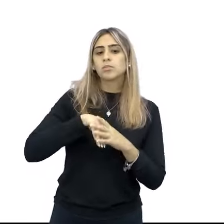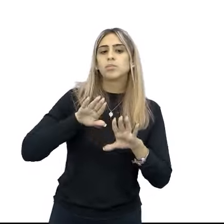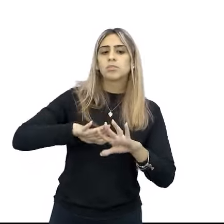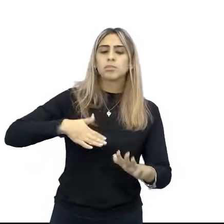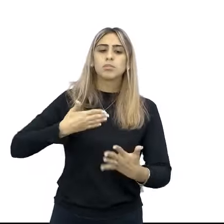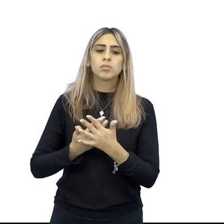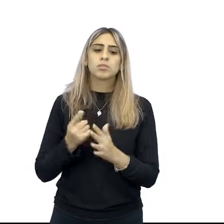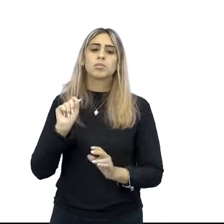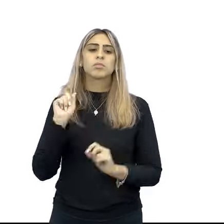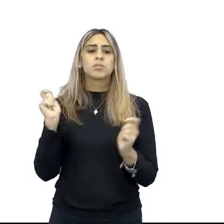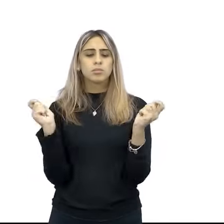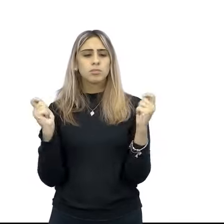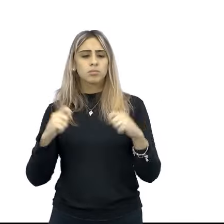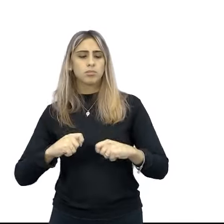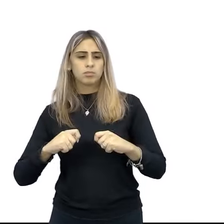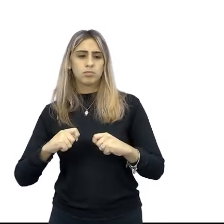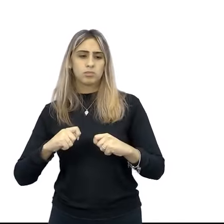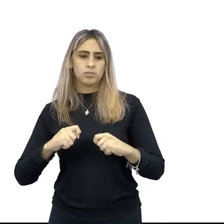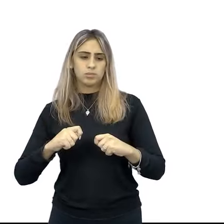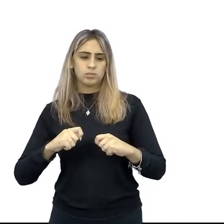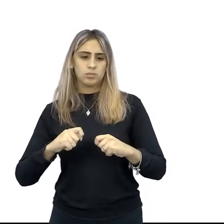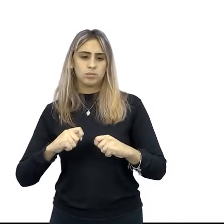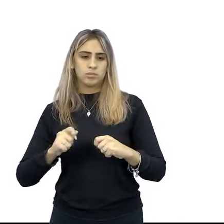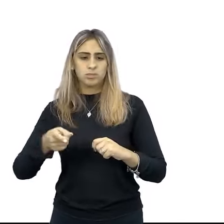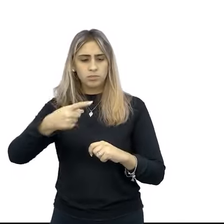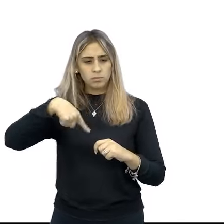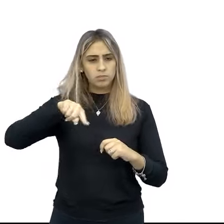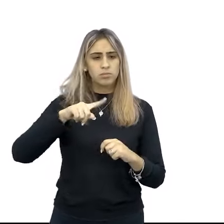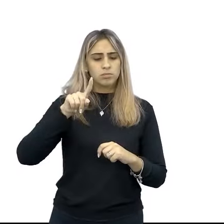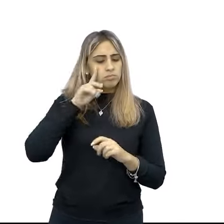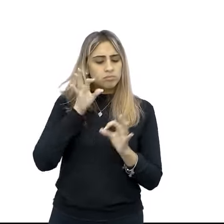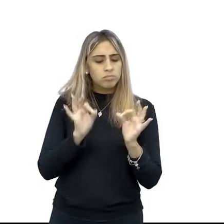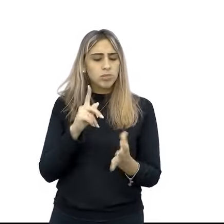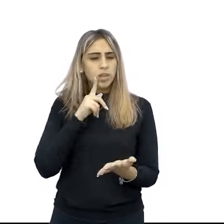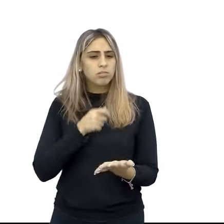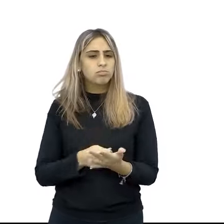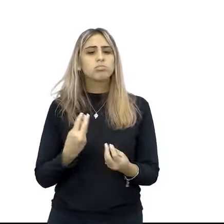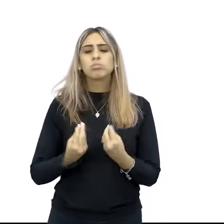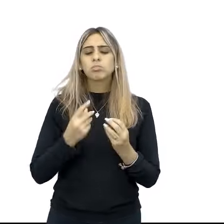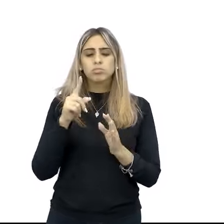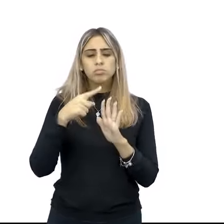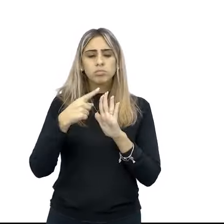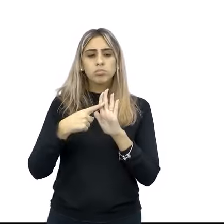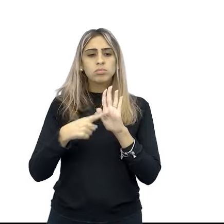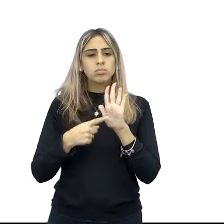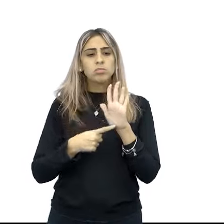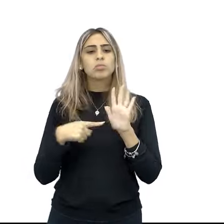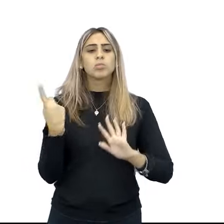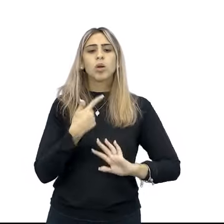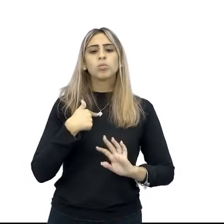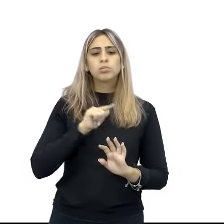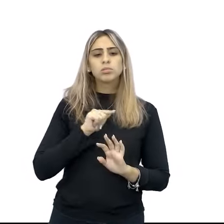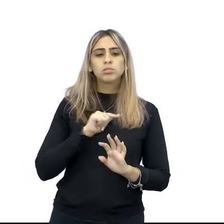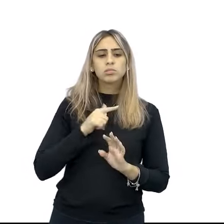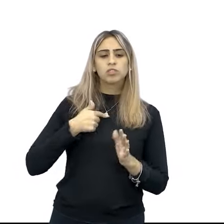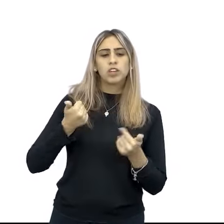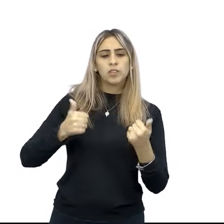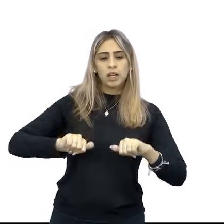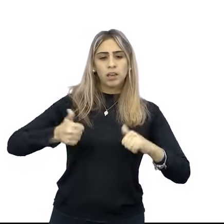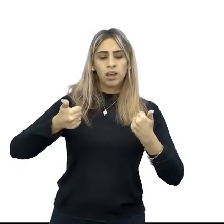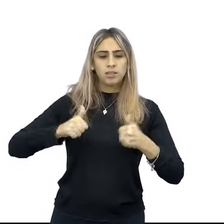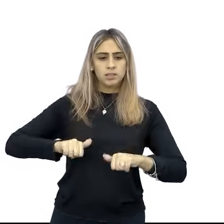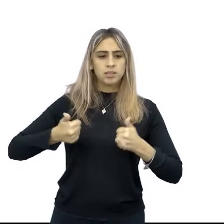escola que possibilita esse diagnóstico? Então, nós temos os instrumentos de